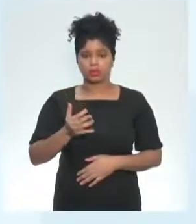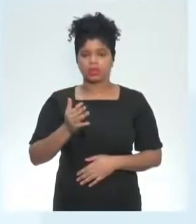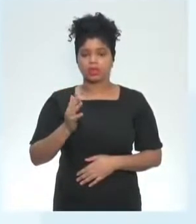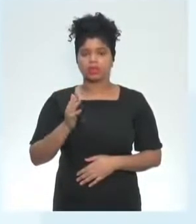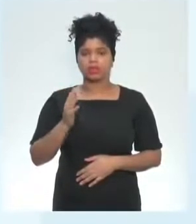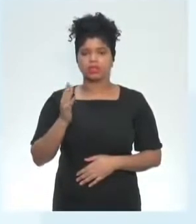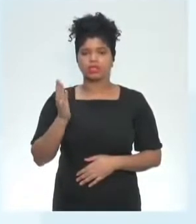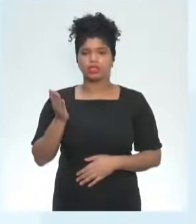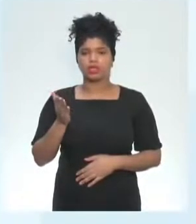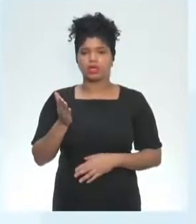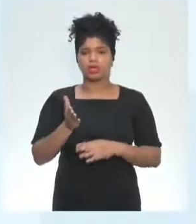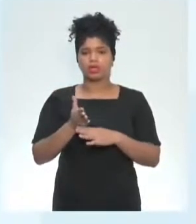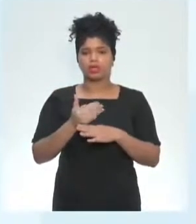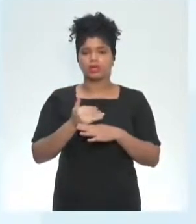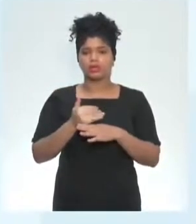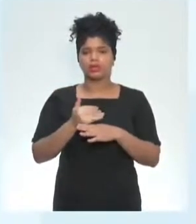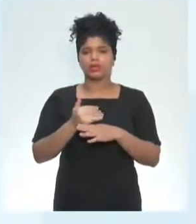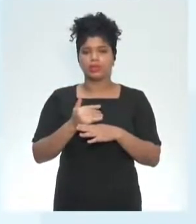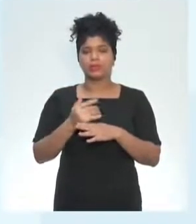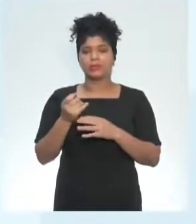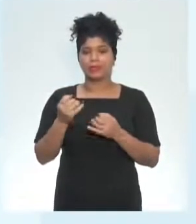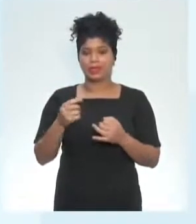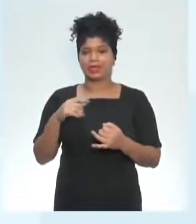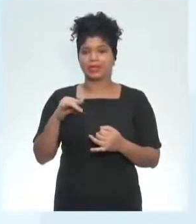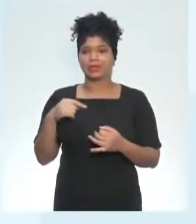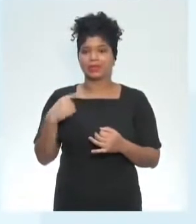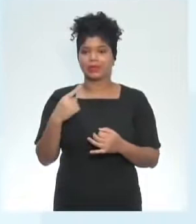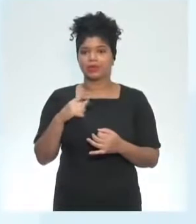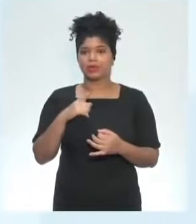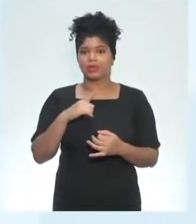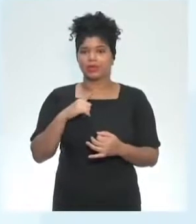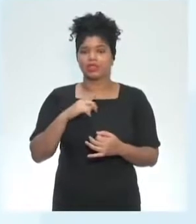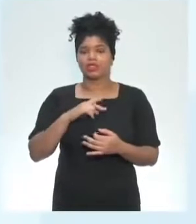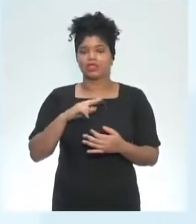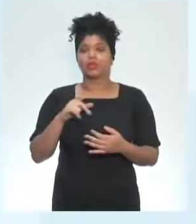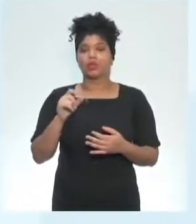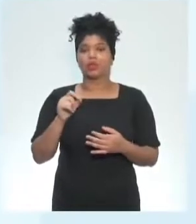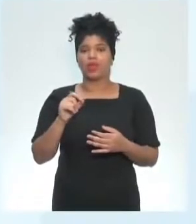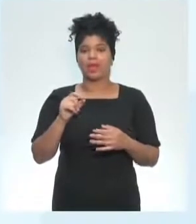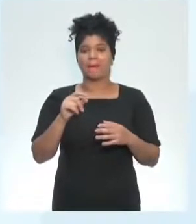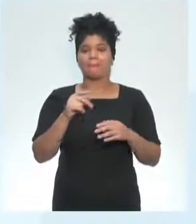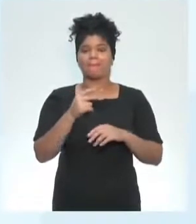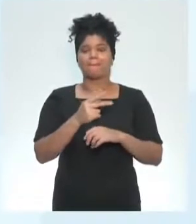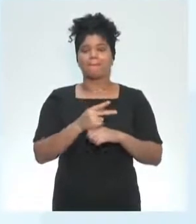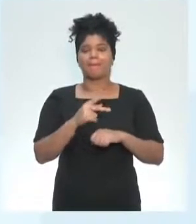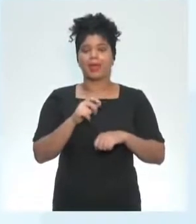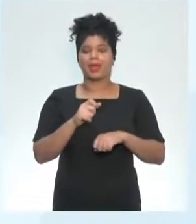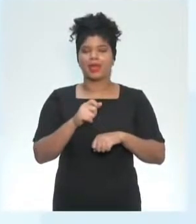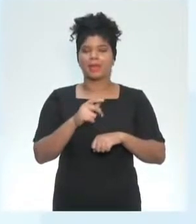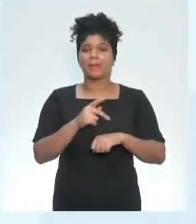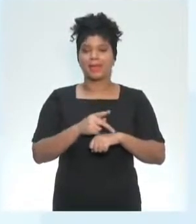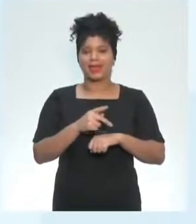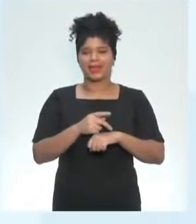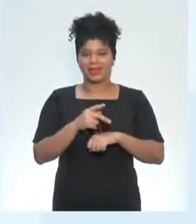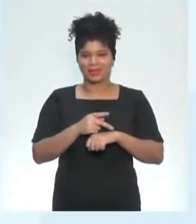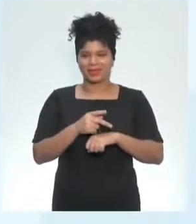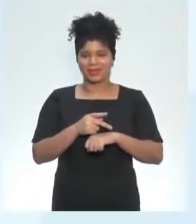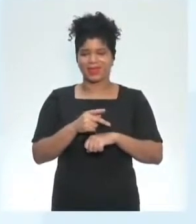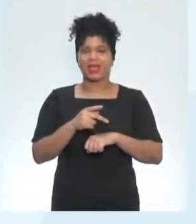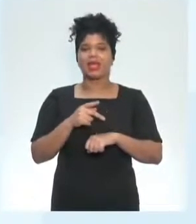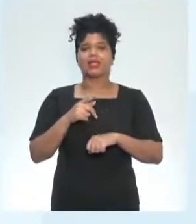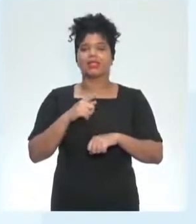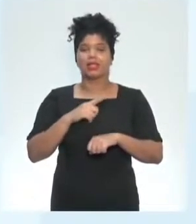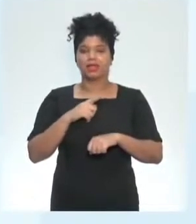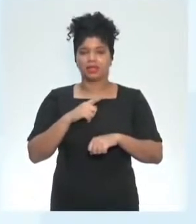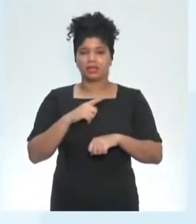um pouco ali atrás, né, quando a gente trabalha com grandes blocos de pedra, de madeira, né, ou ainda com essa fundição de